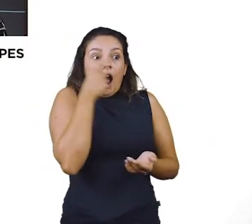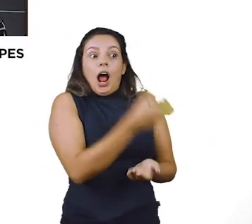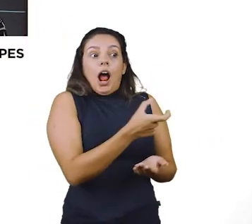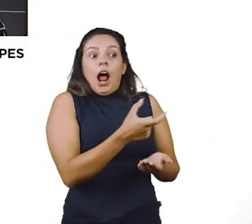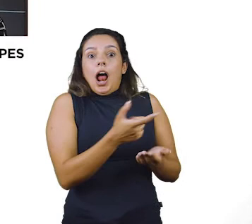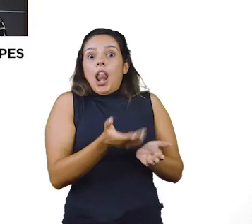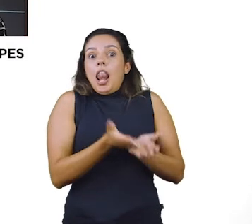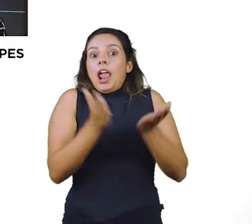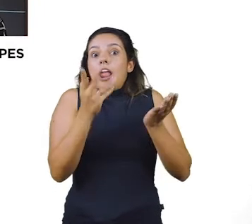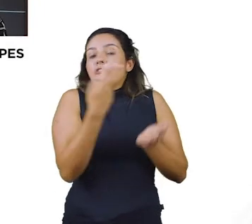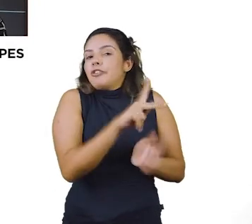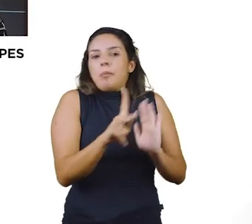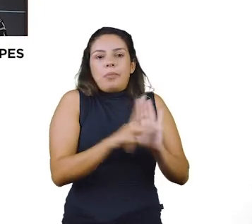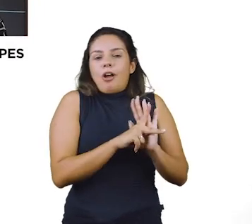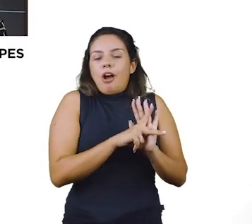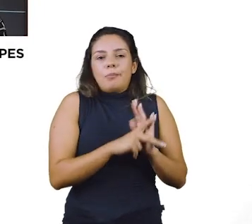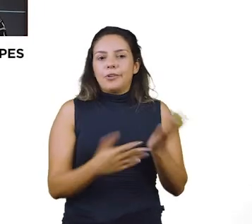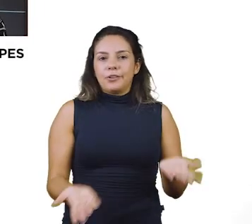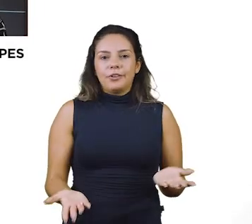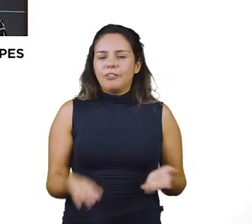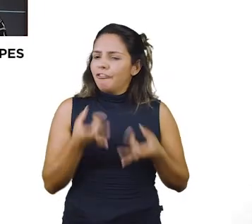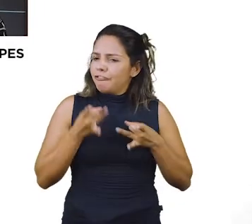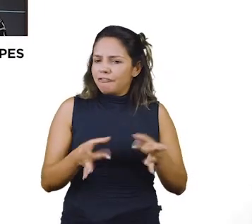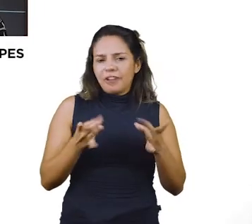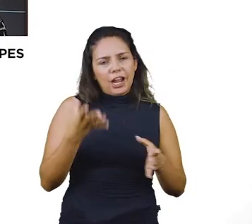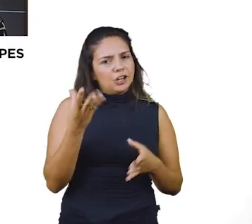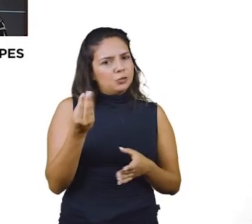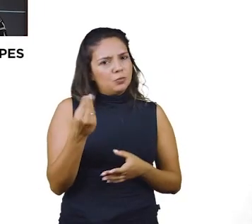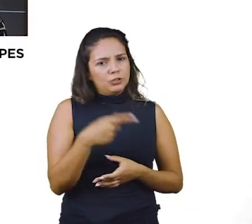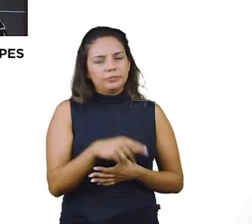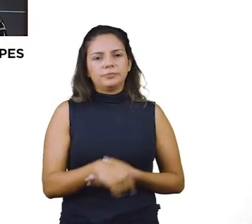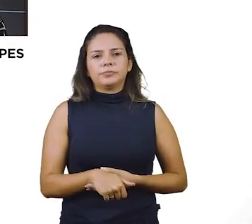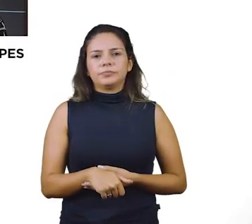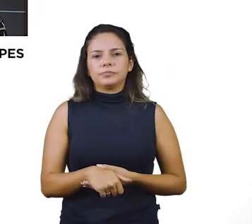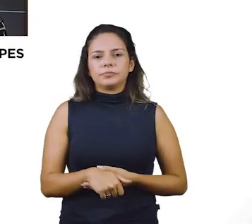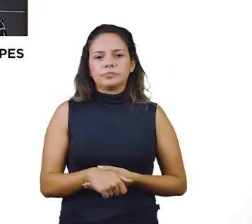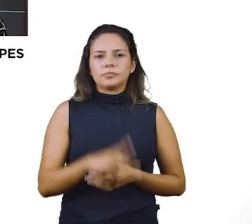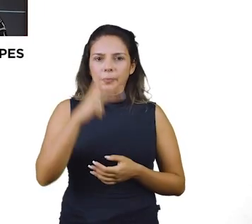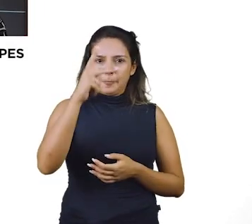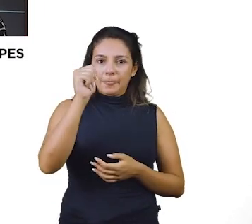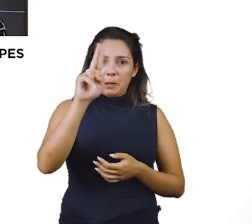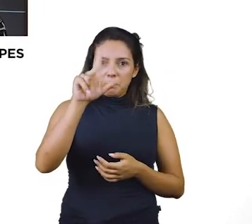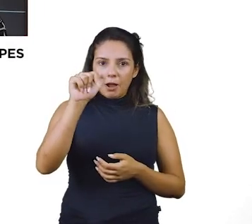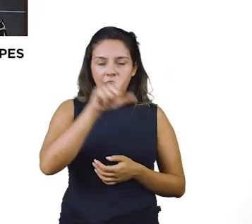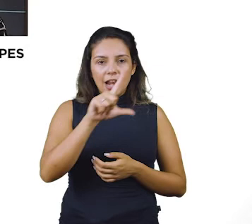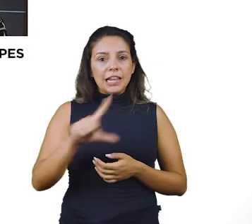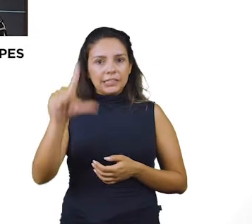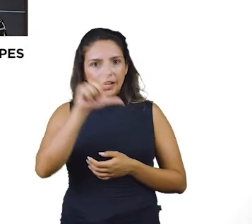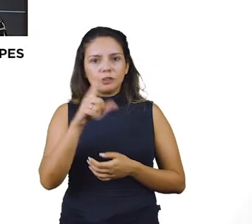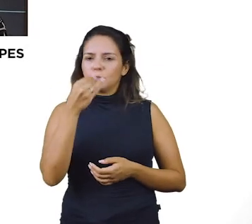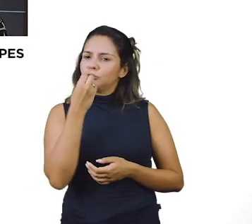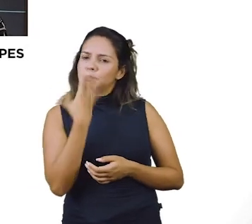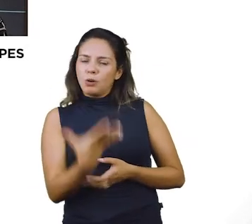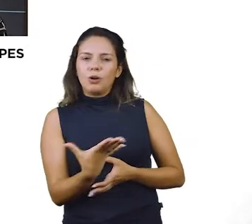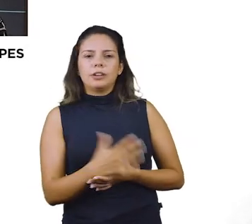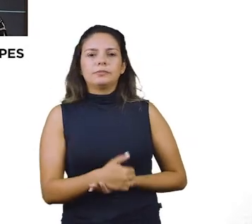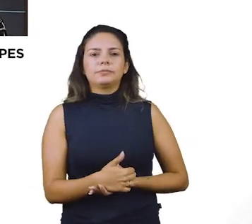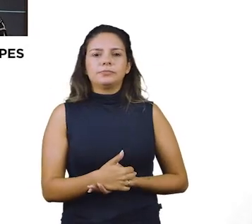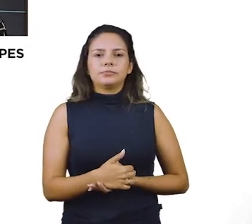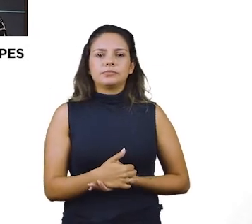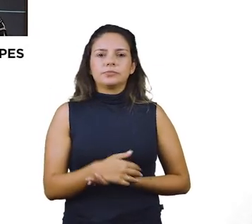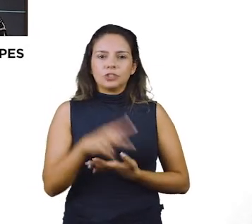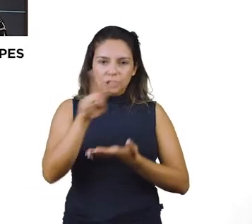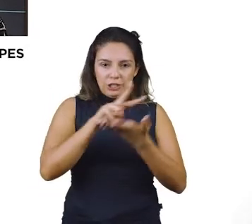os jovens, estão lá, estão vendendo muito. A Paula, inclusive, tem uma literatura muito bacana, que eu li para entender. Eu li